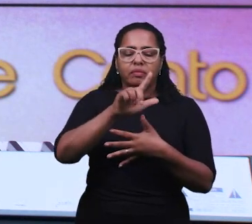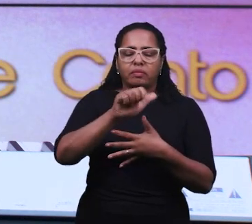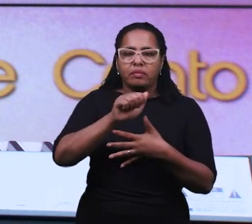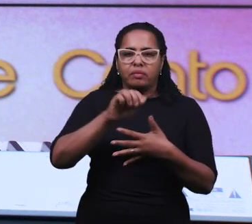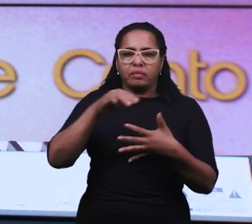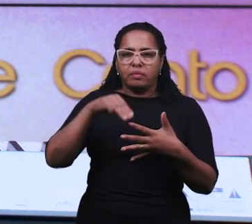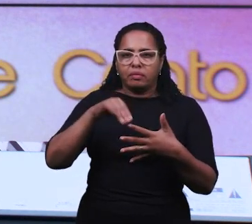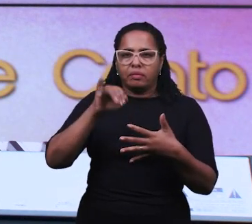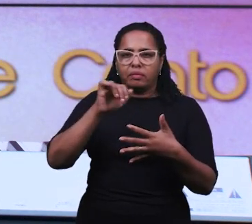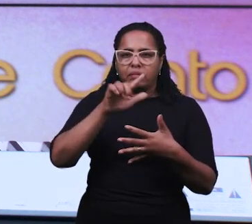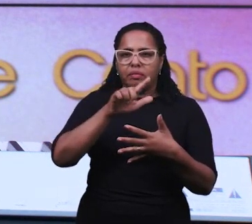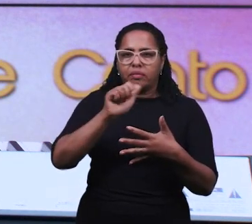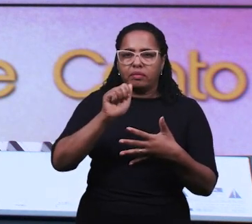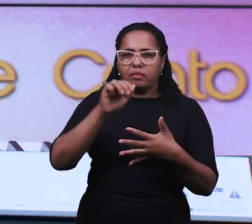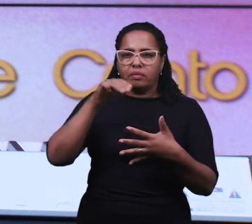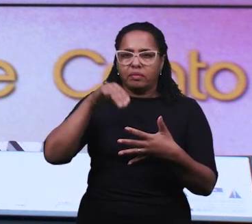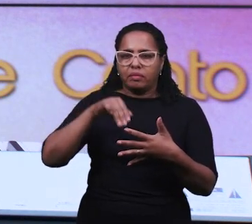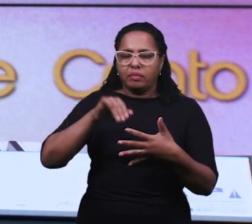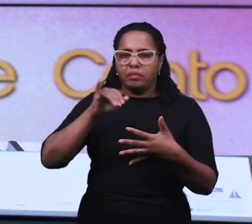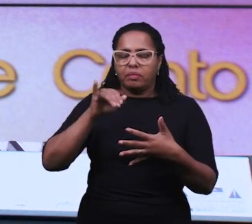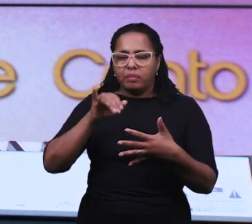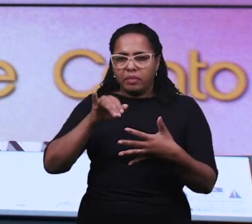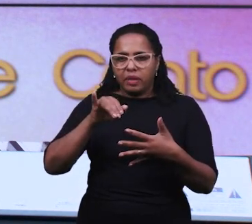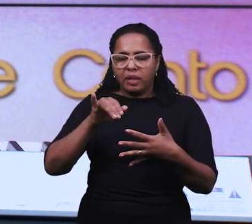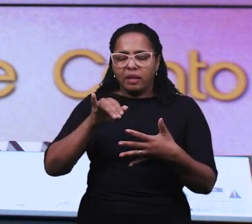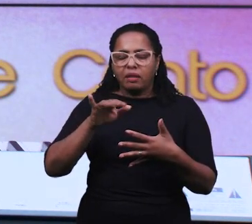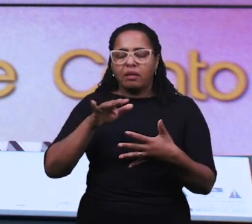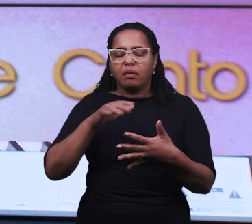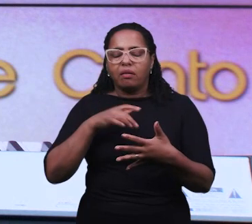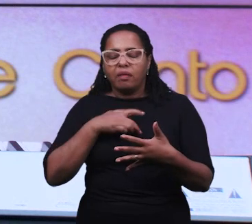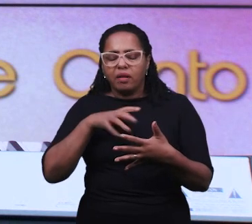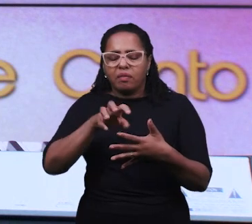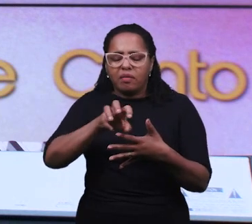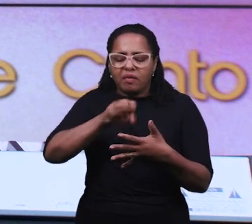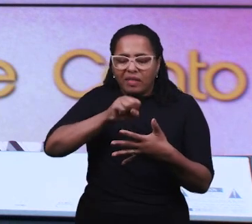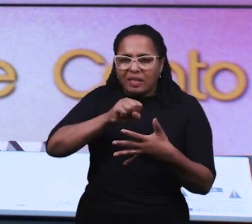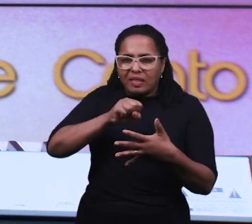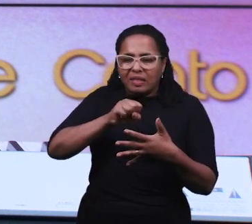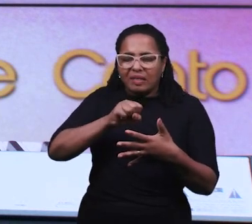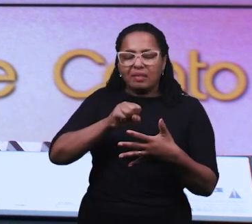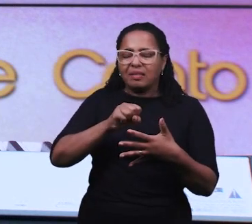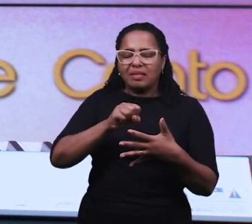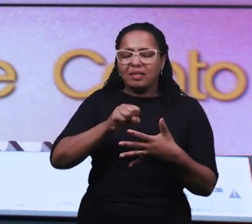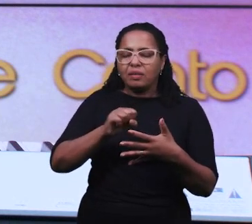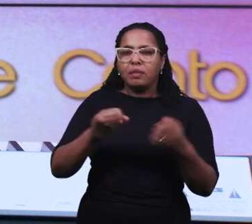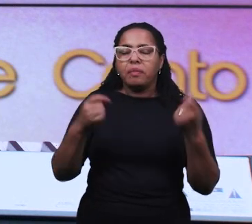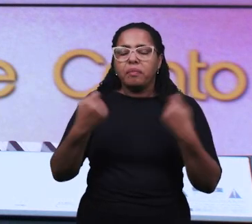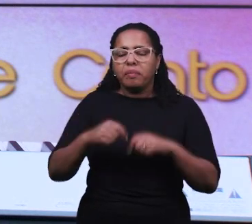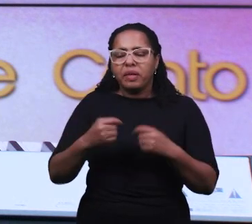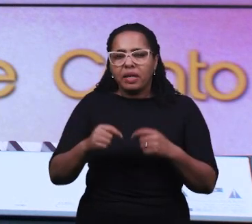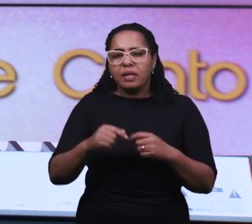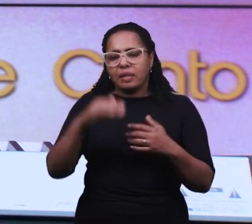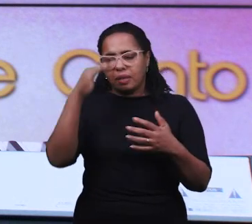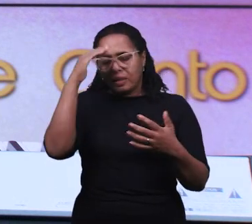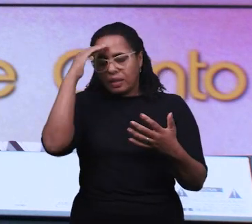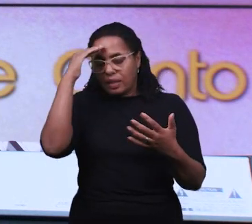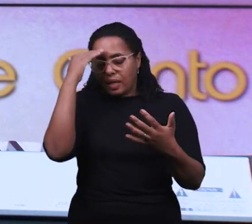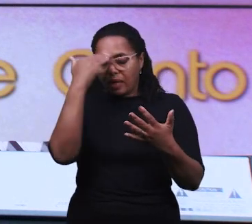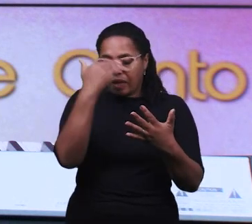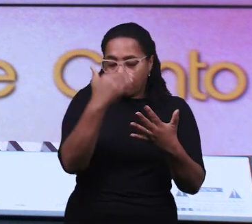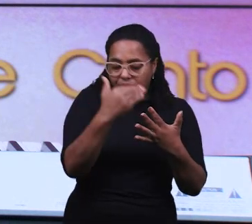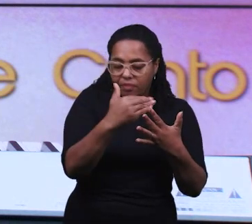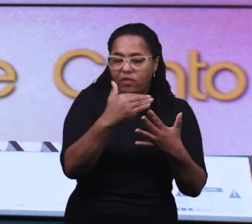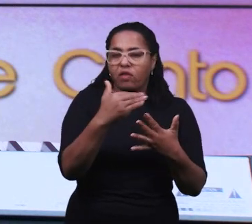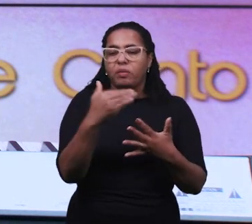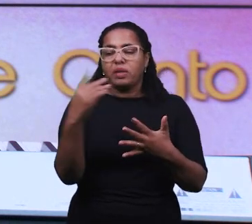Lá, Mi, Lá, Mi, Lá, tenso, constrito, apertado. Preciso respeitar essa